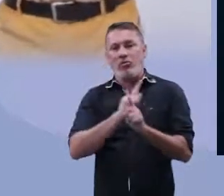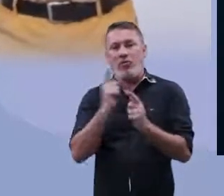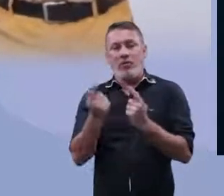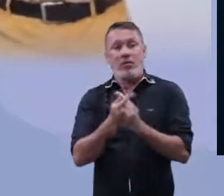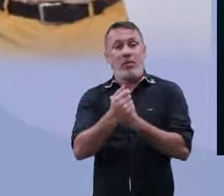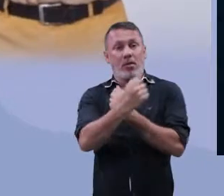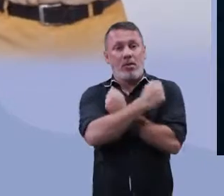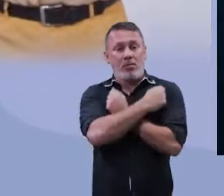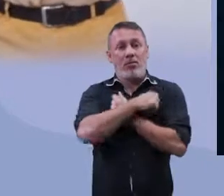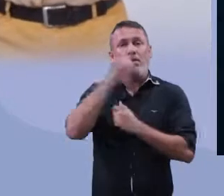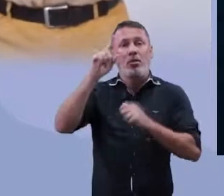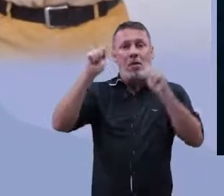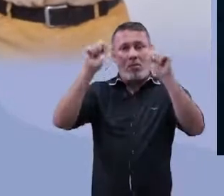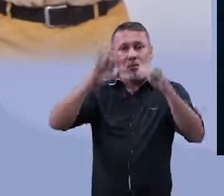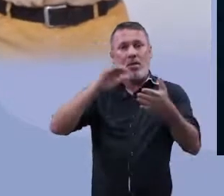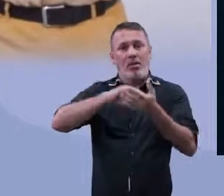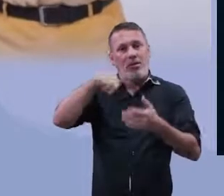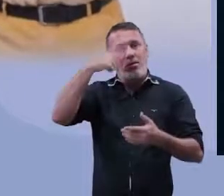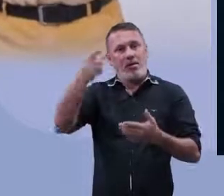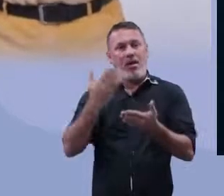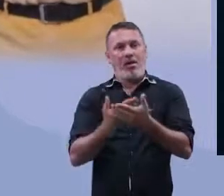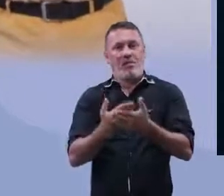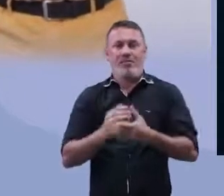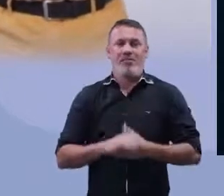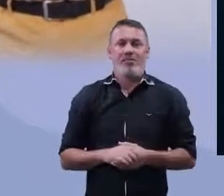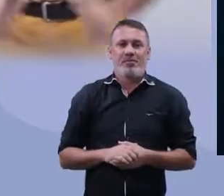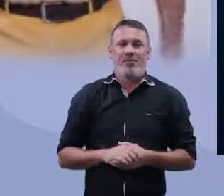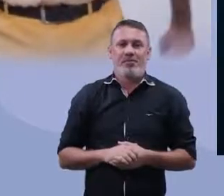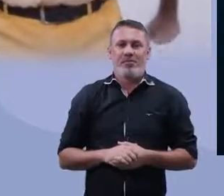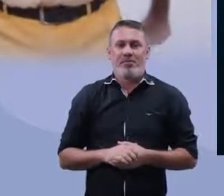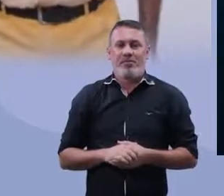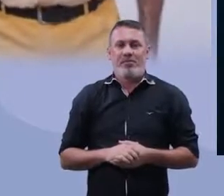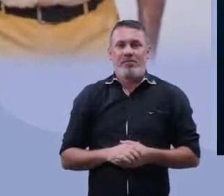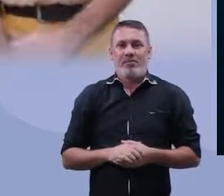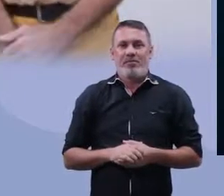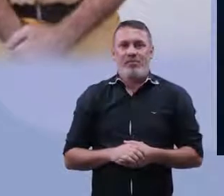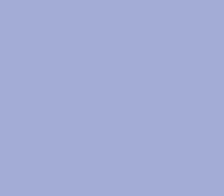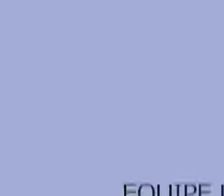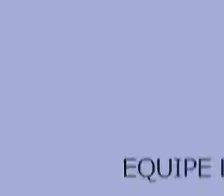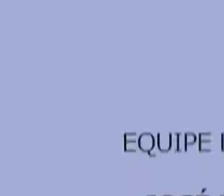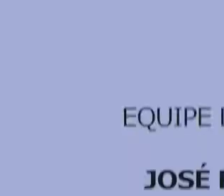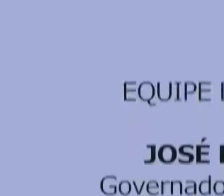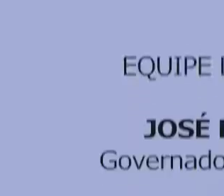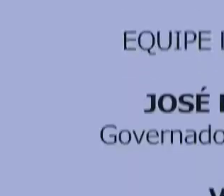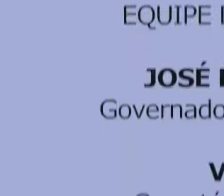Um abraço e fiquem com Deus e até o nosso próximo encontro. Valeu, queridos!